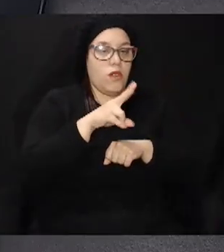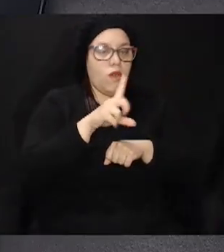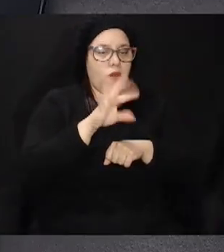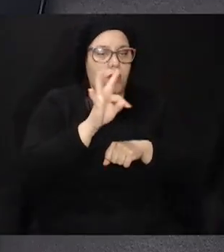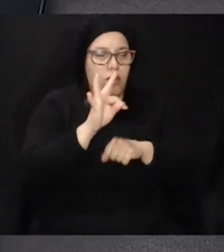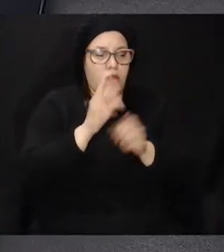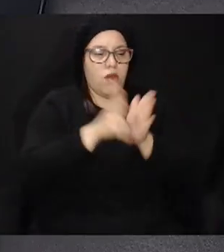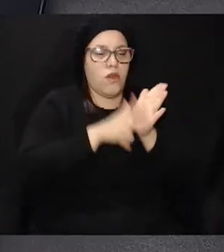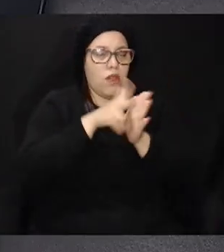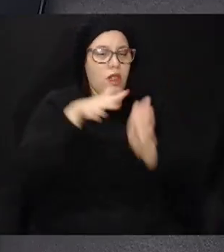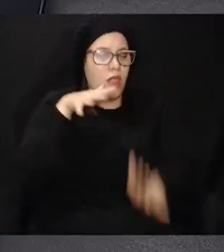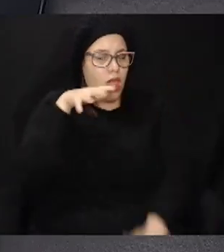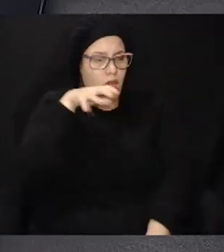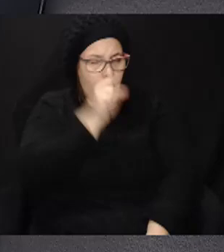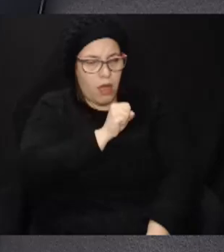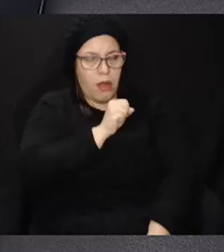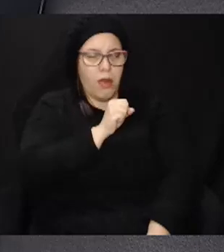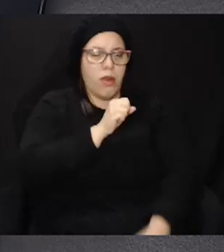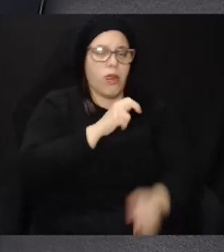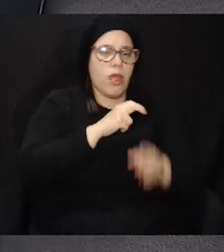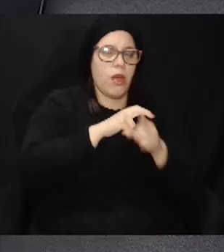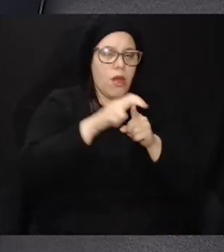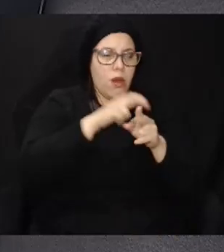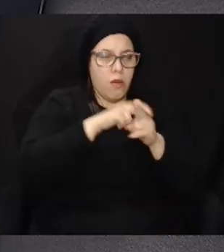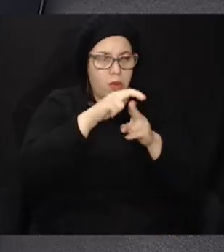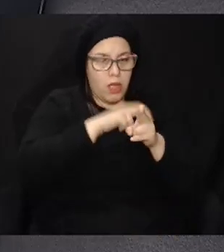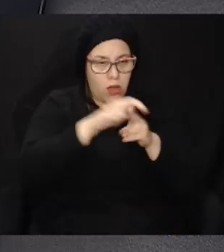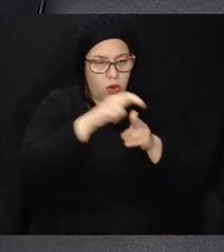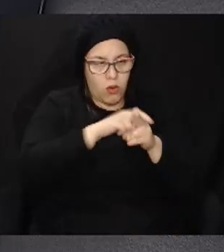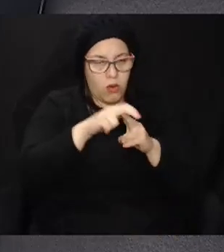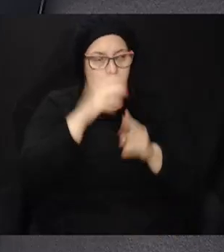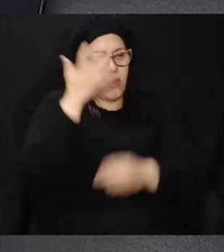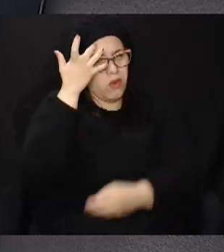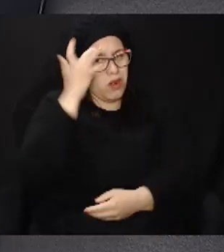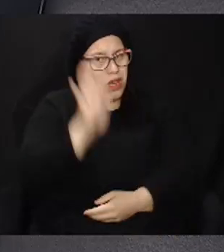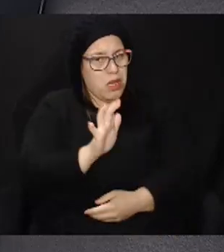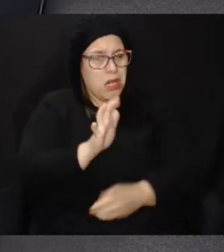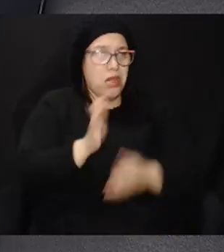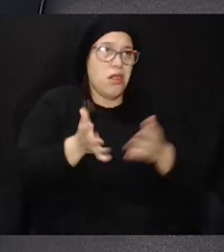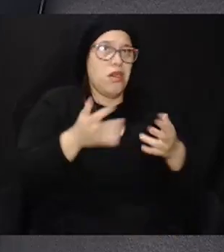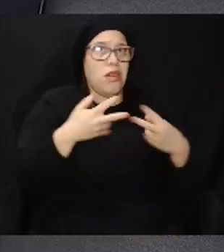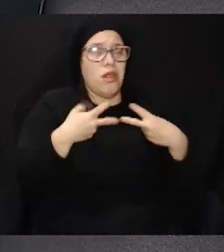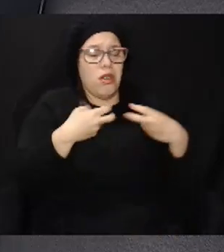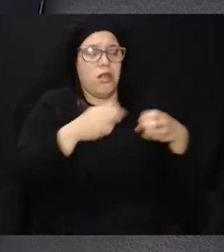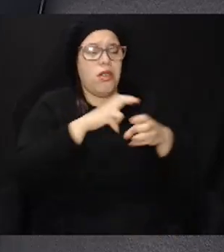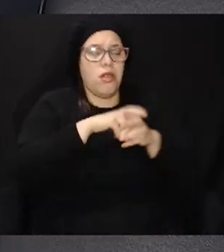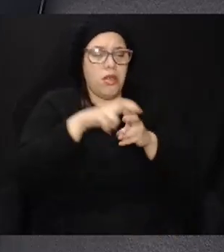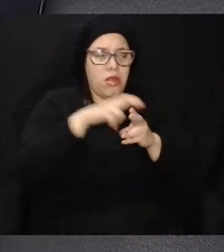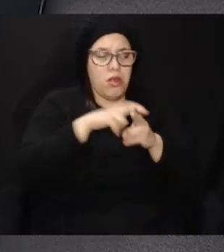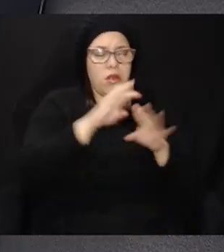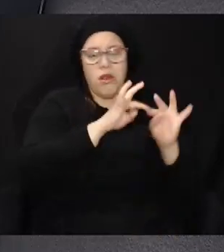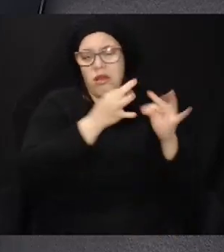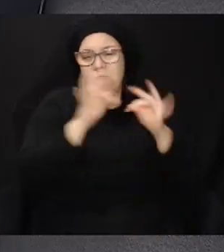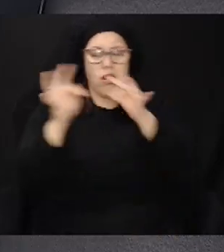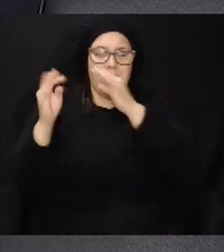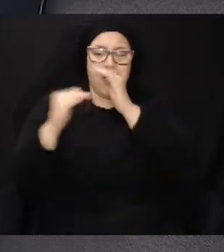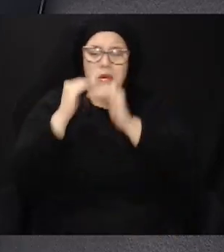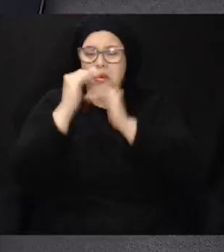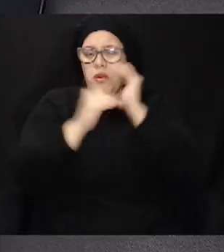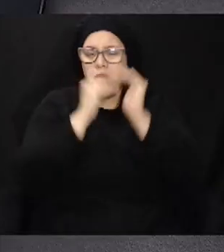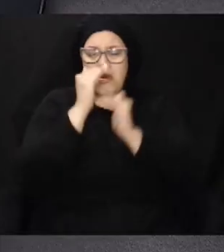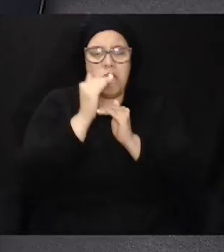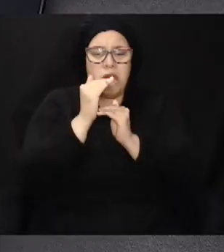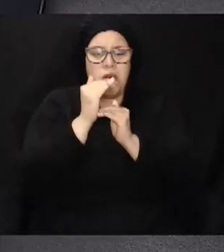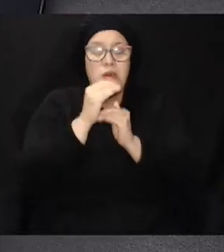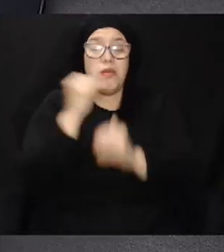rápidos, com metrô, se for que nós não sabemos. Nós percebemos que o metrô é uma tecnologia muito avançada e muito